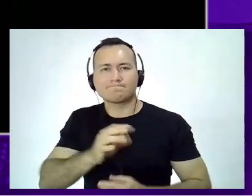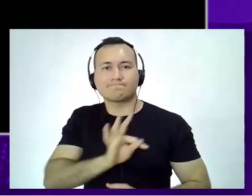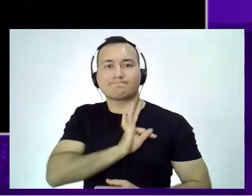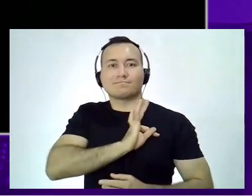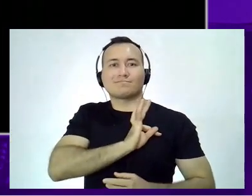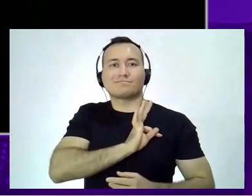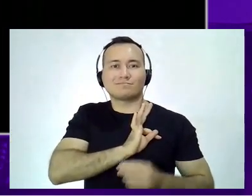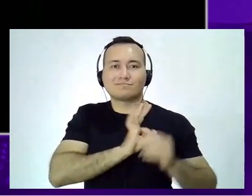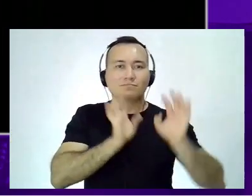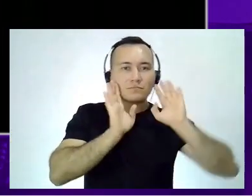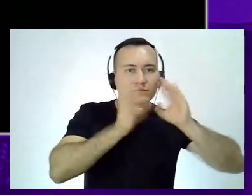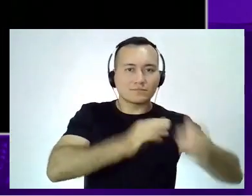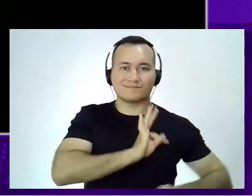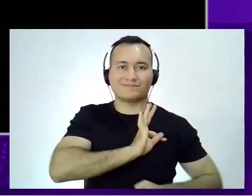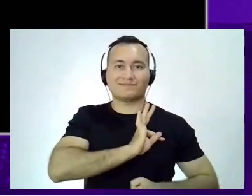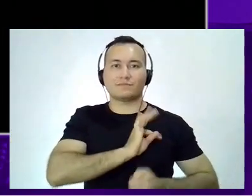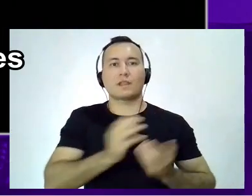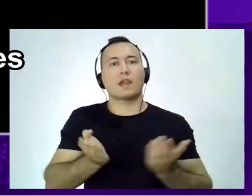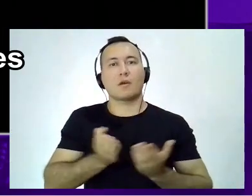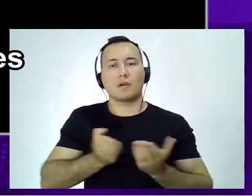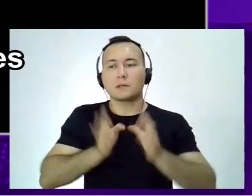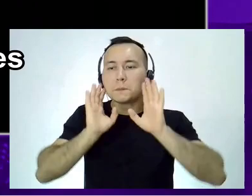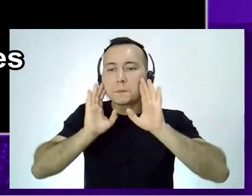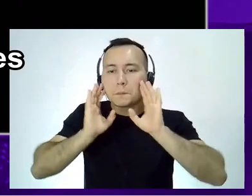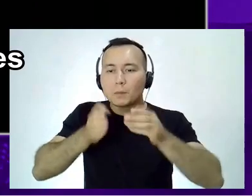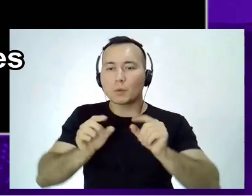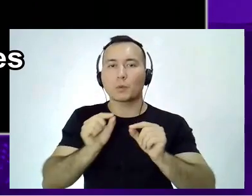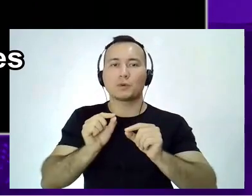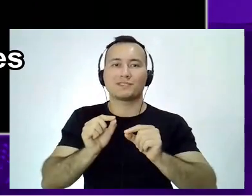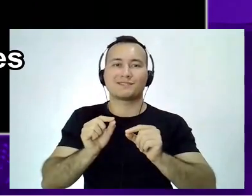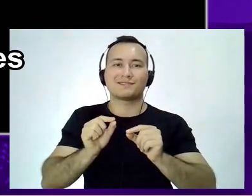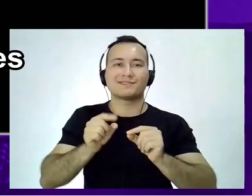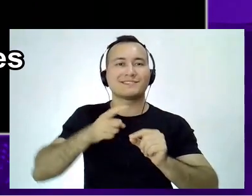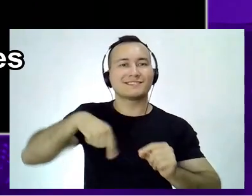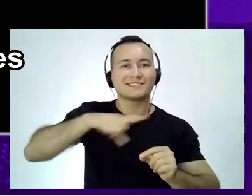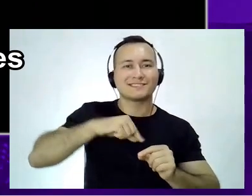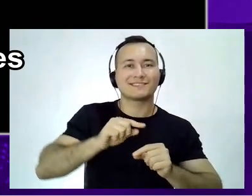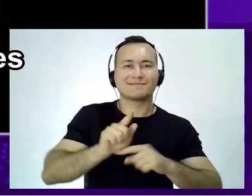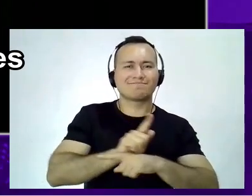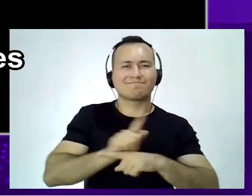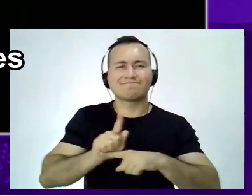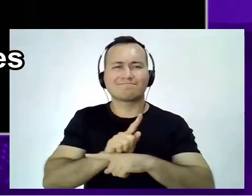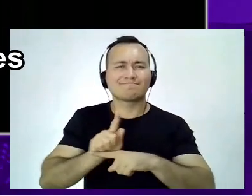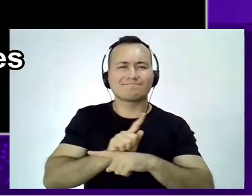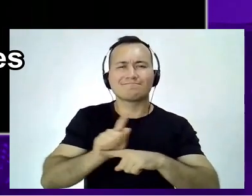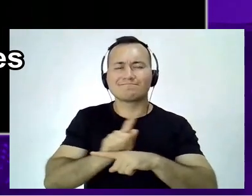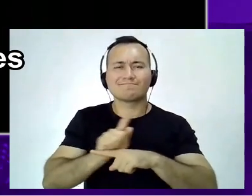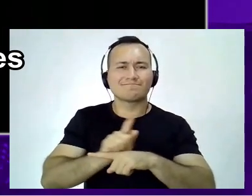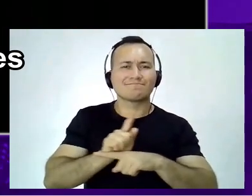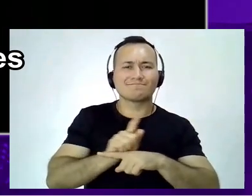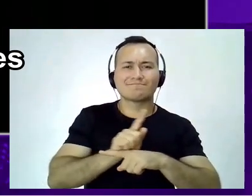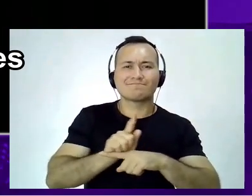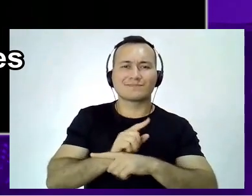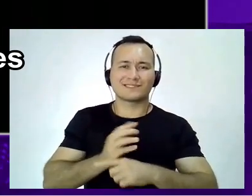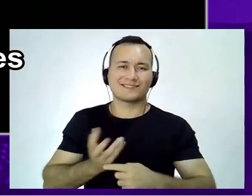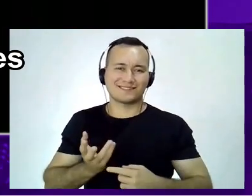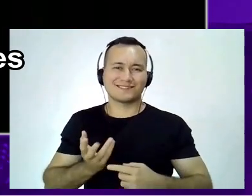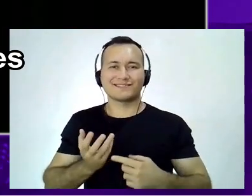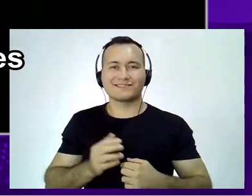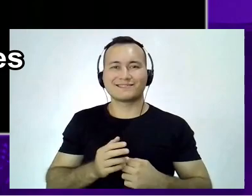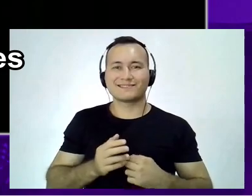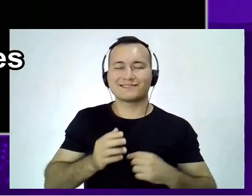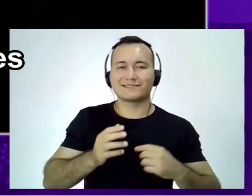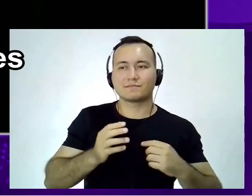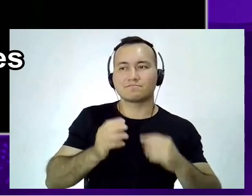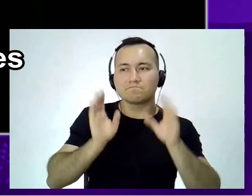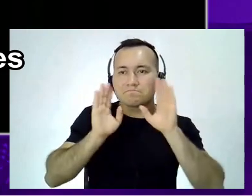mentoria. E a segunda coisa que é diferente é que ela é presencial, né? Então, as duas outras apresentações que eu fiz,